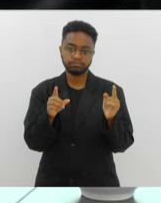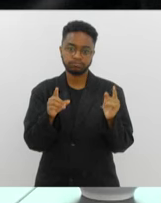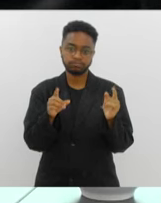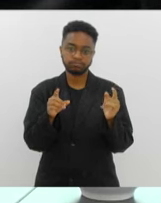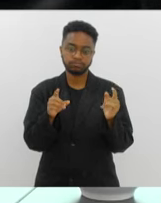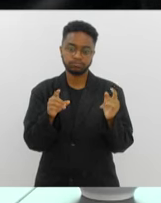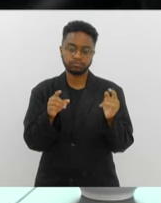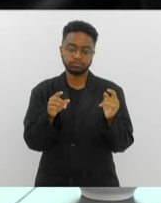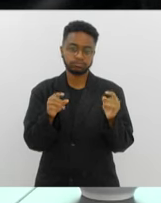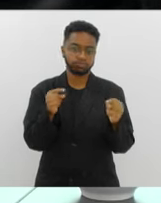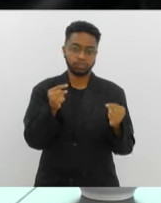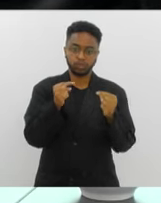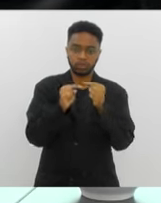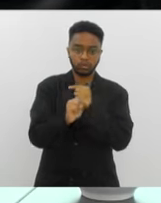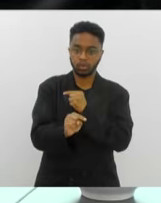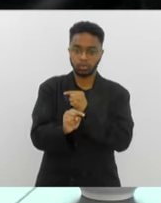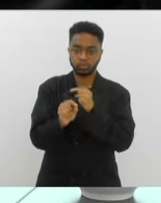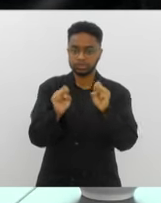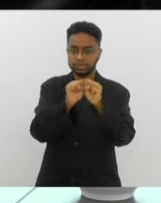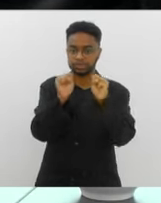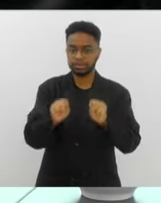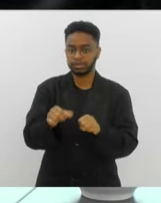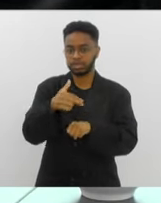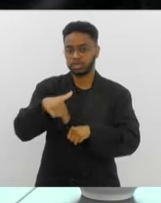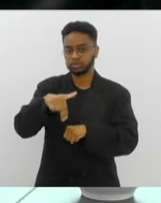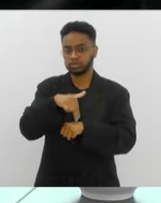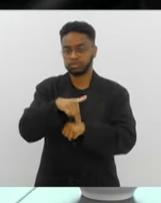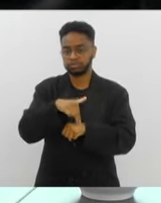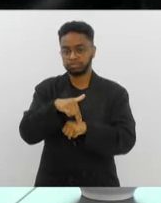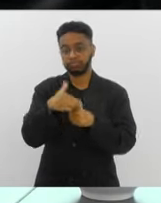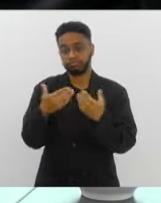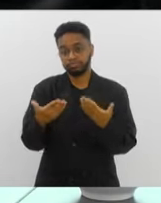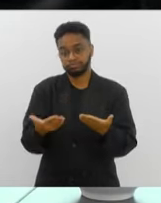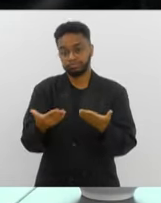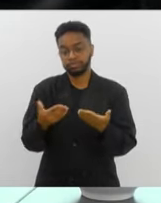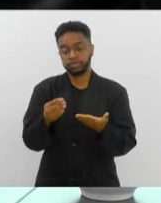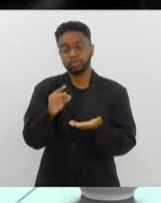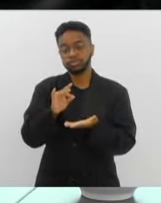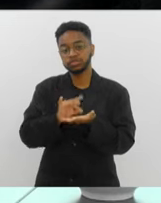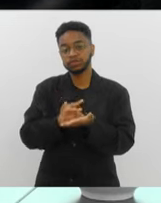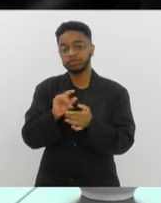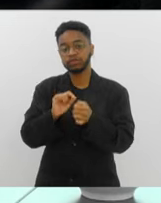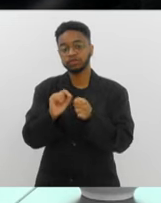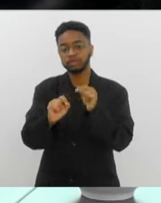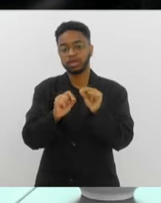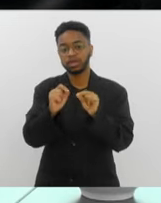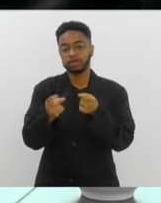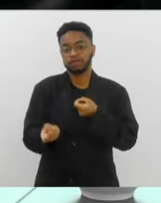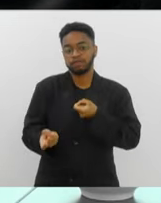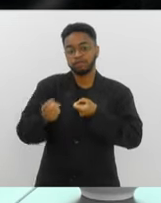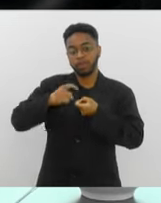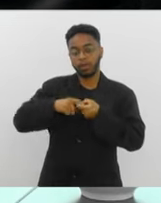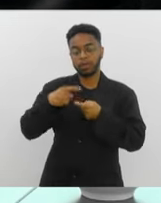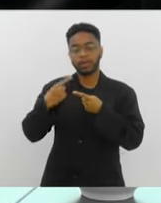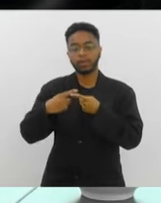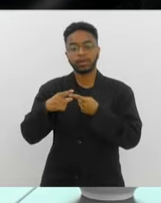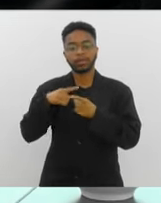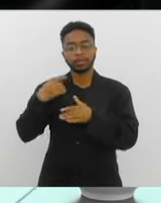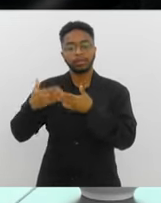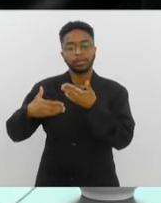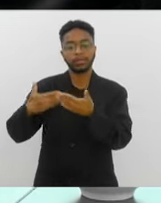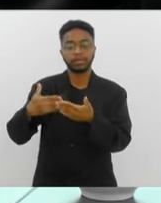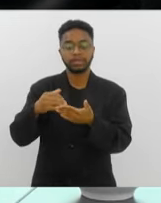por fora do Sistema Nacional de Educação. Ou seja, vão estar, na verdade, retroagindo, porque um processo desse tipo, para